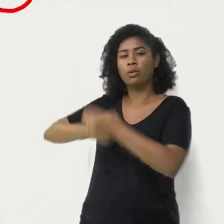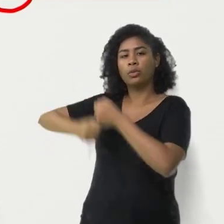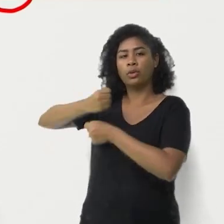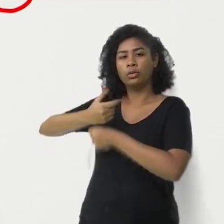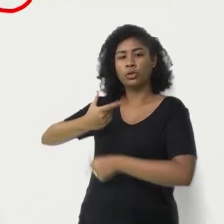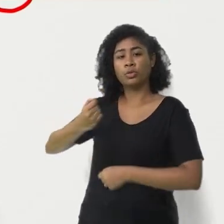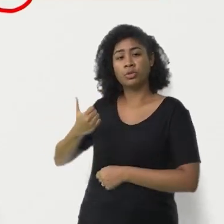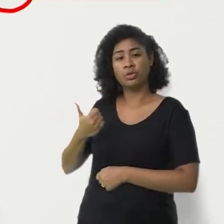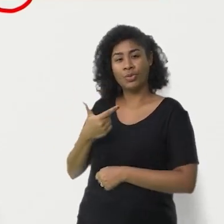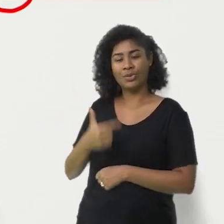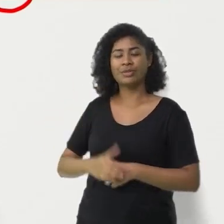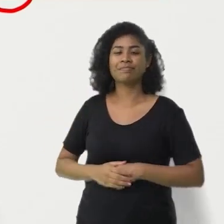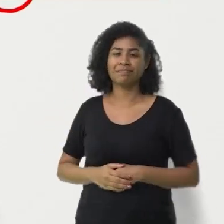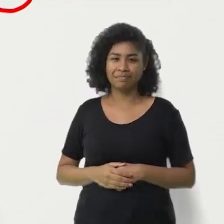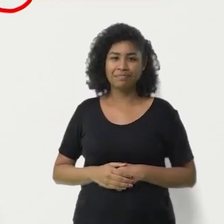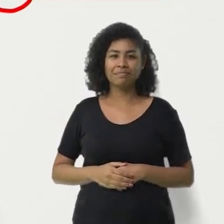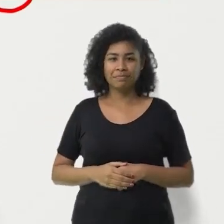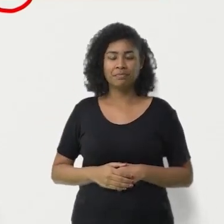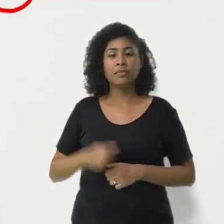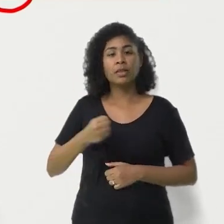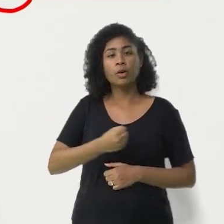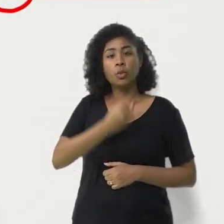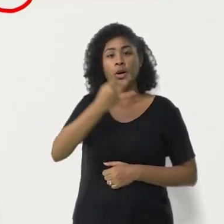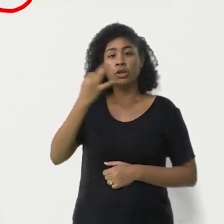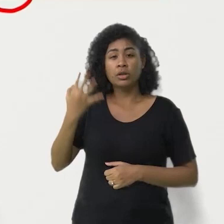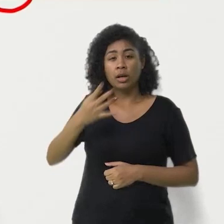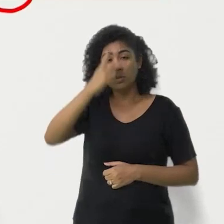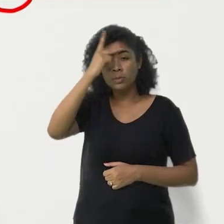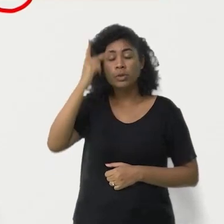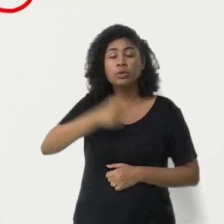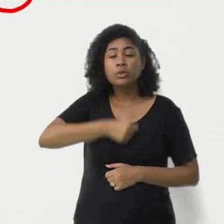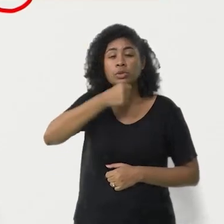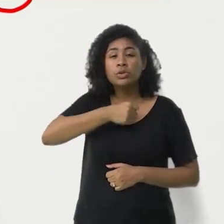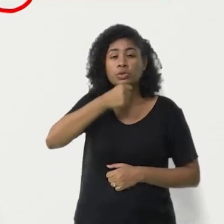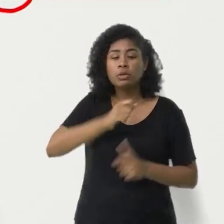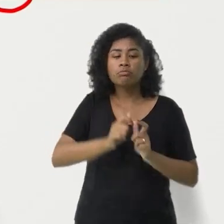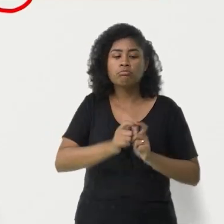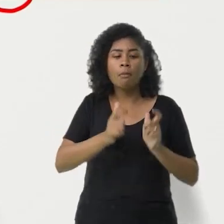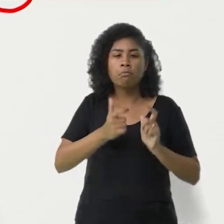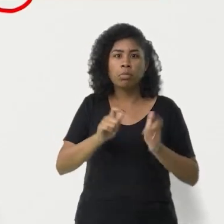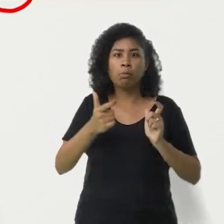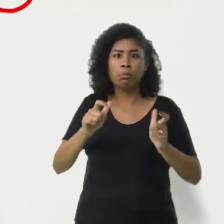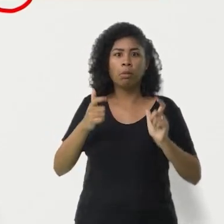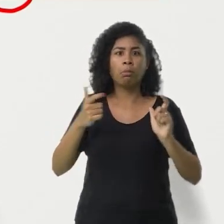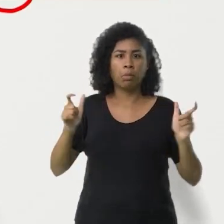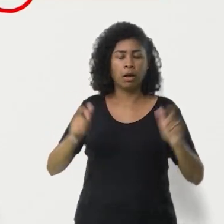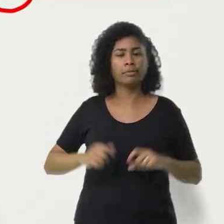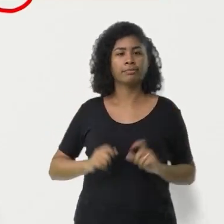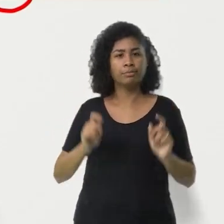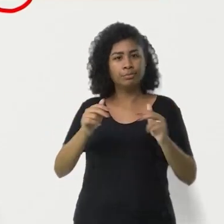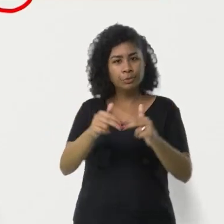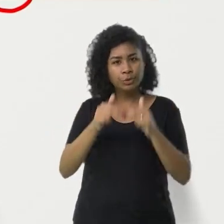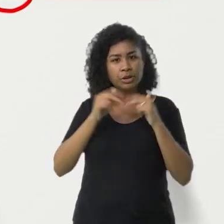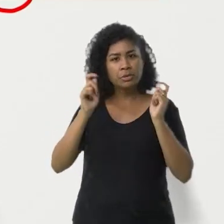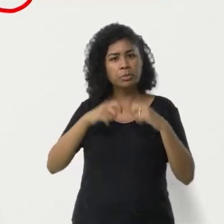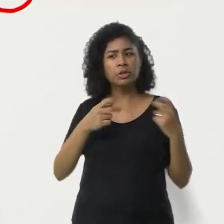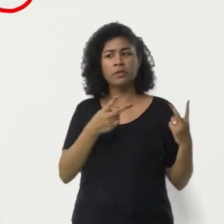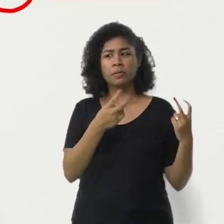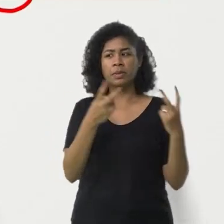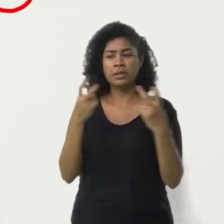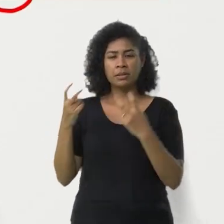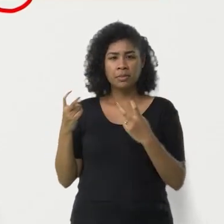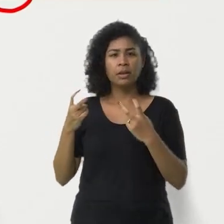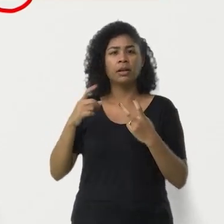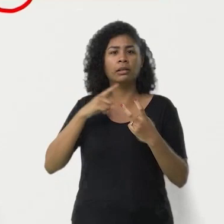a quantidade de idosos está aumentando. Então, a gente verifica aí algumas mudanças nessa distribuição